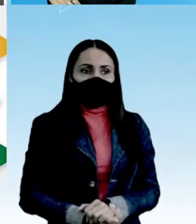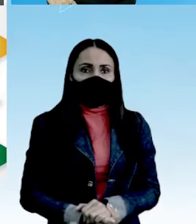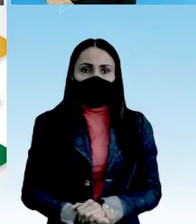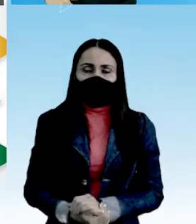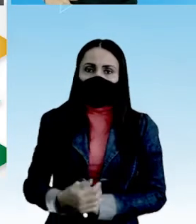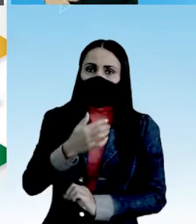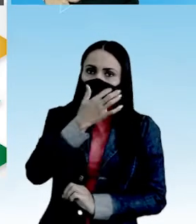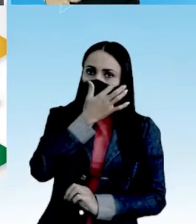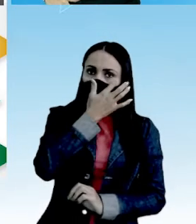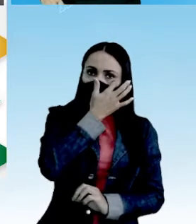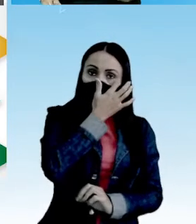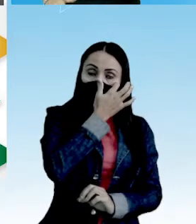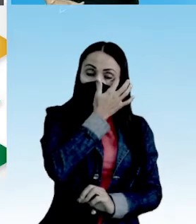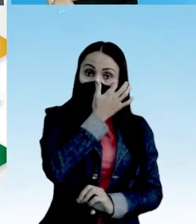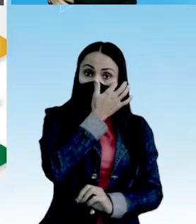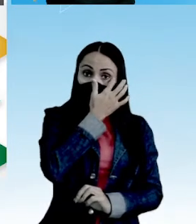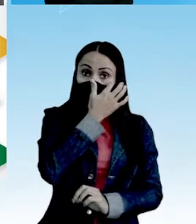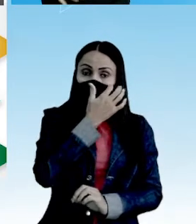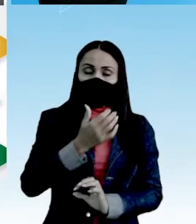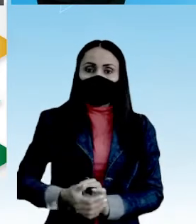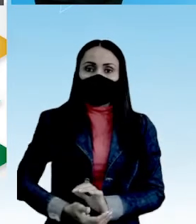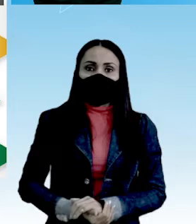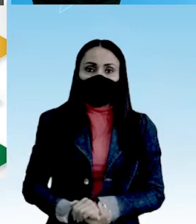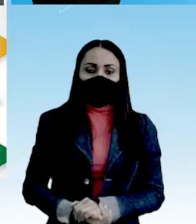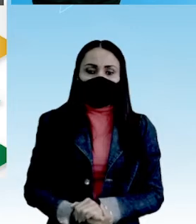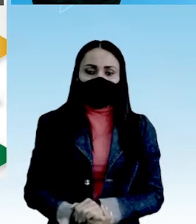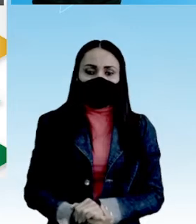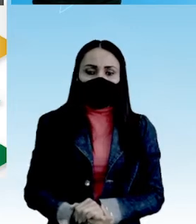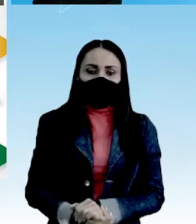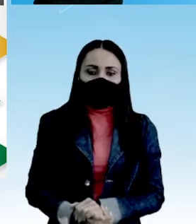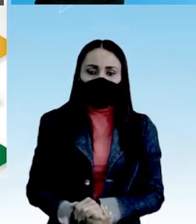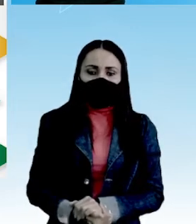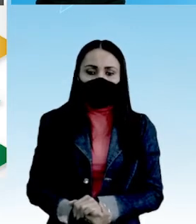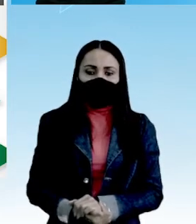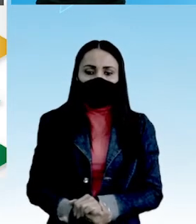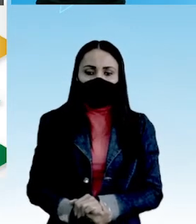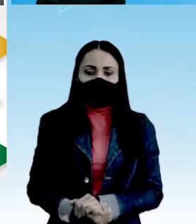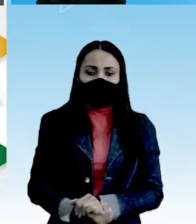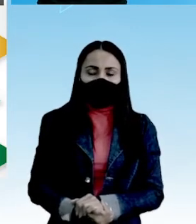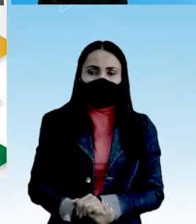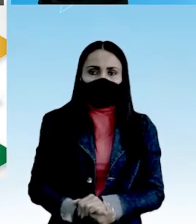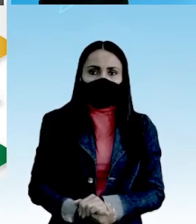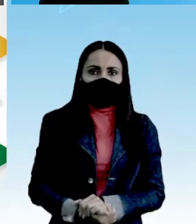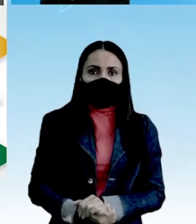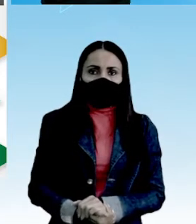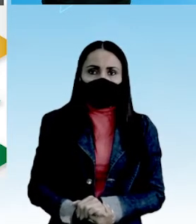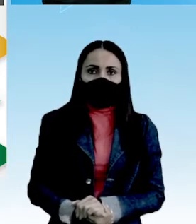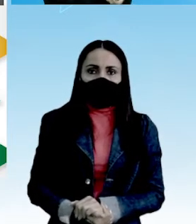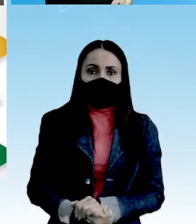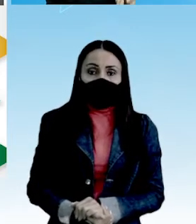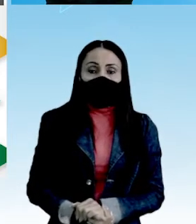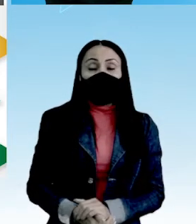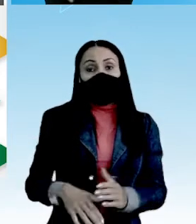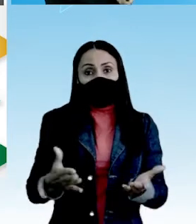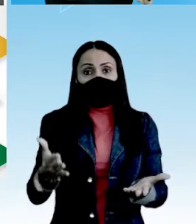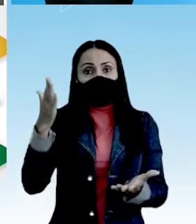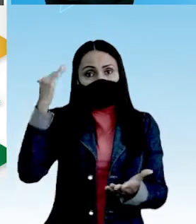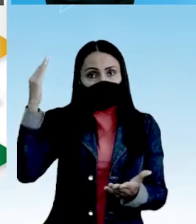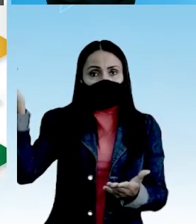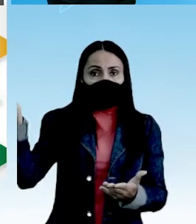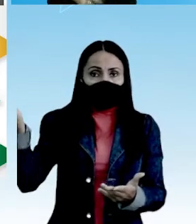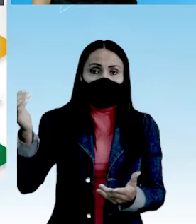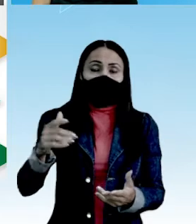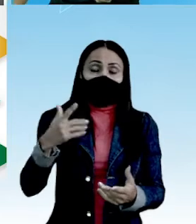red roses true, né, enfim, que fez muito sucesso, que usava saxofone, então foi um dos grandes nomes, então era uma